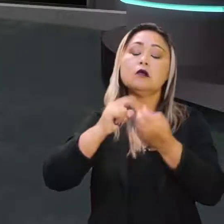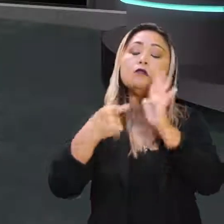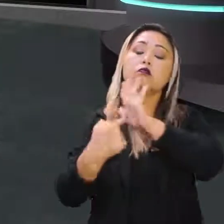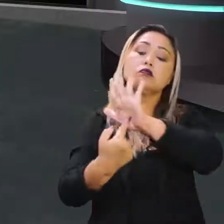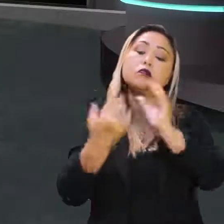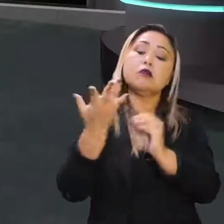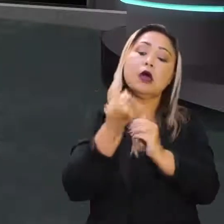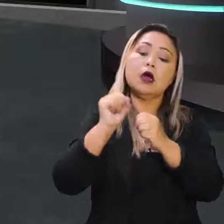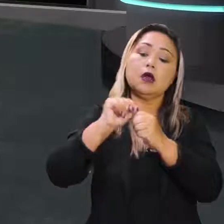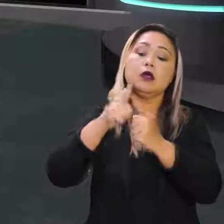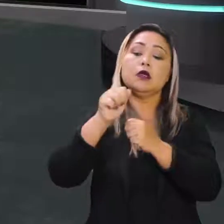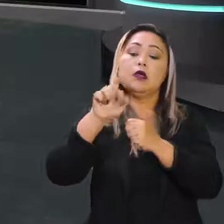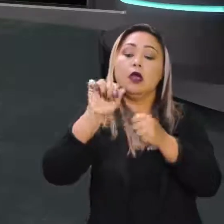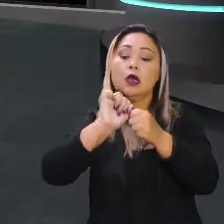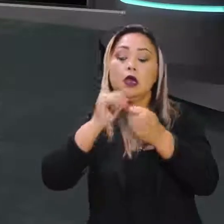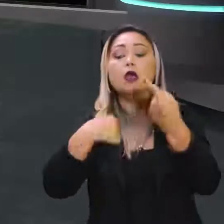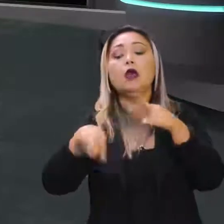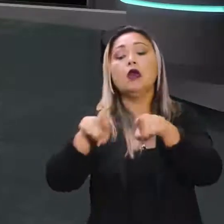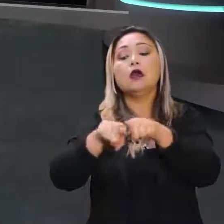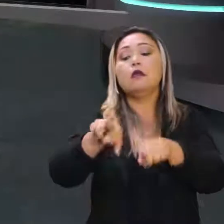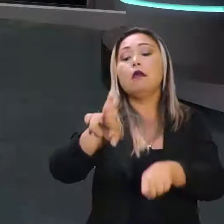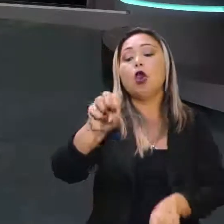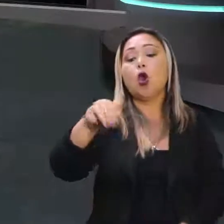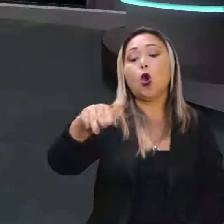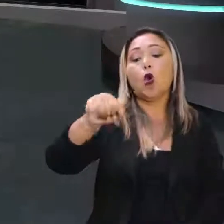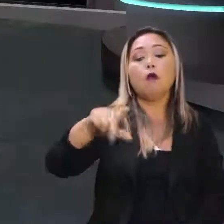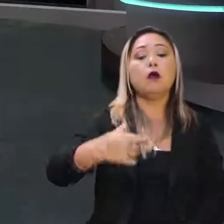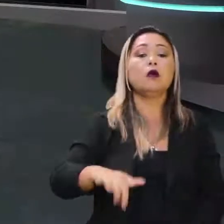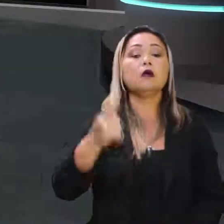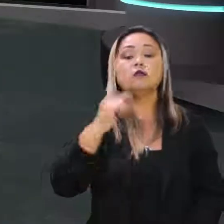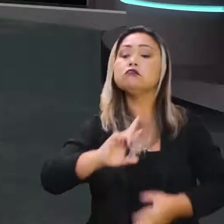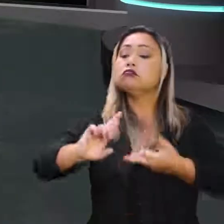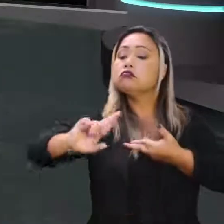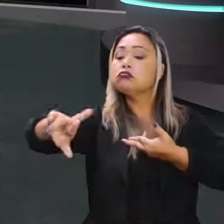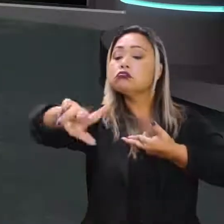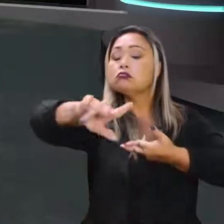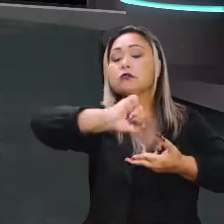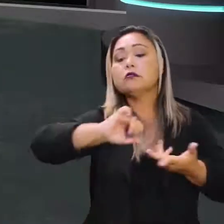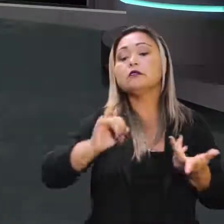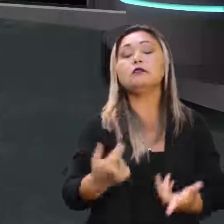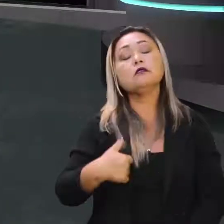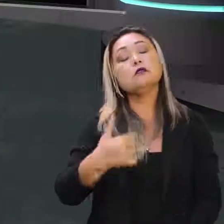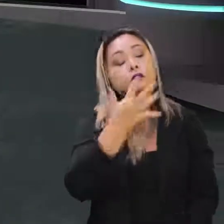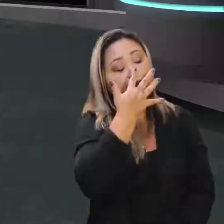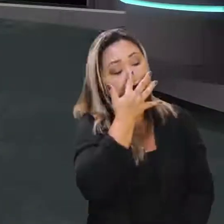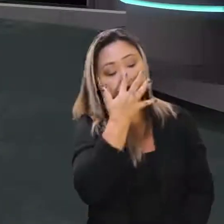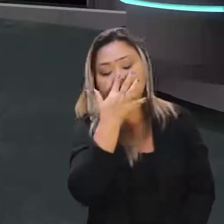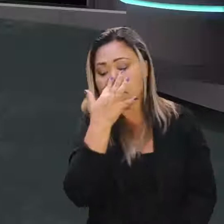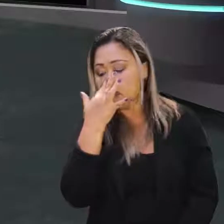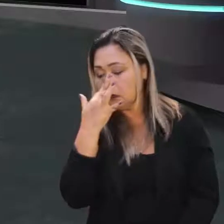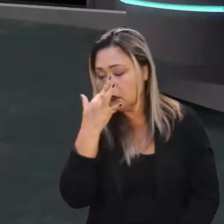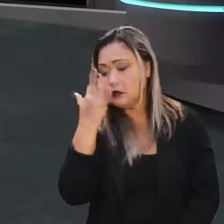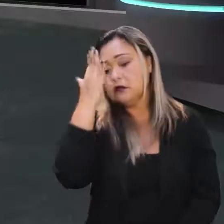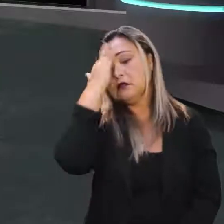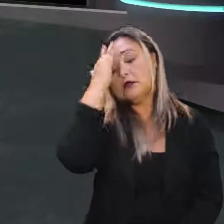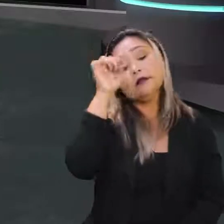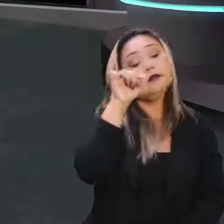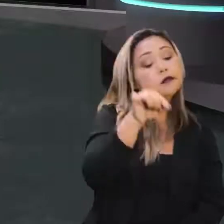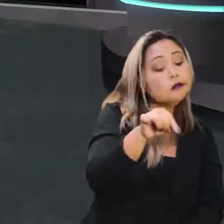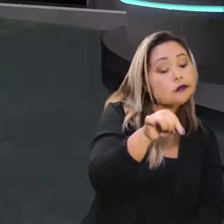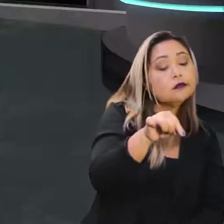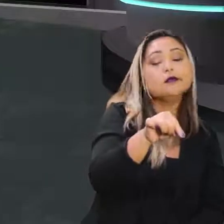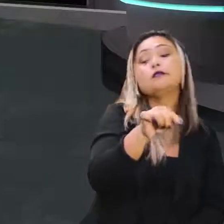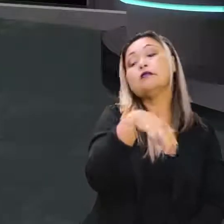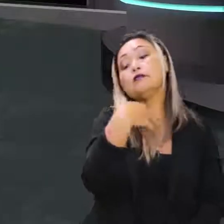romana, enfim. Então, vocês precisam diferenciar esses estilos aí, para que quando vocês verem uma obra, você já sabe, olha, essa aqui é uma